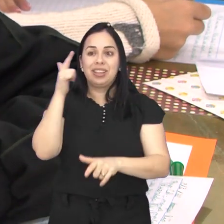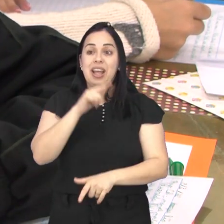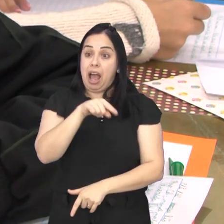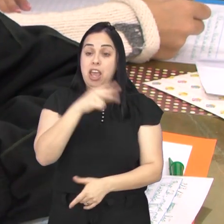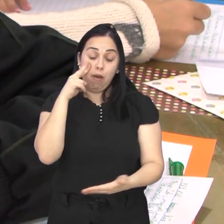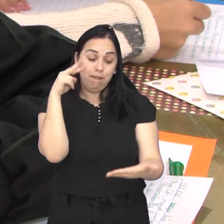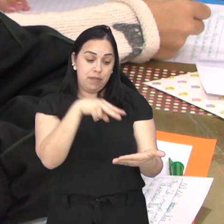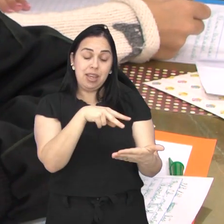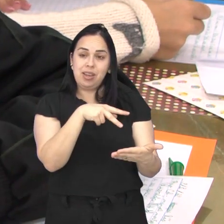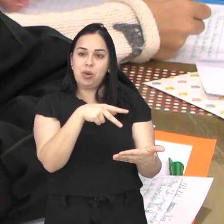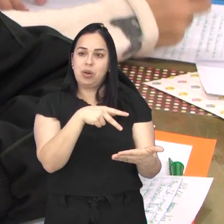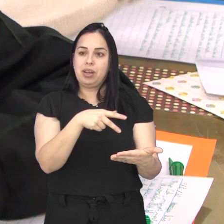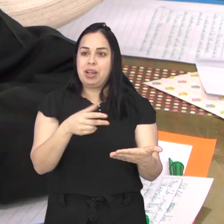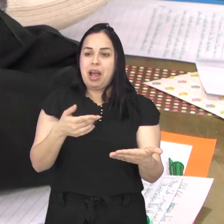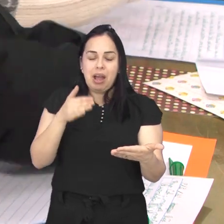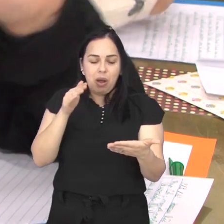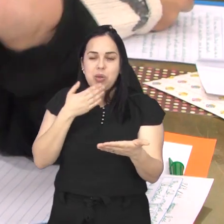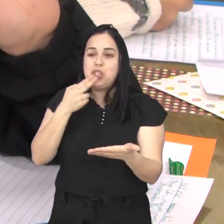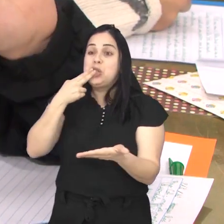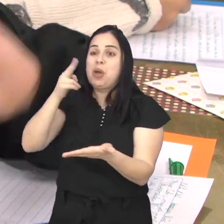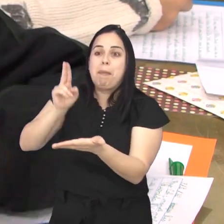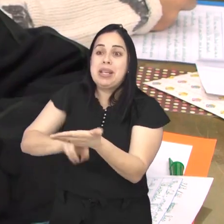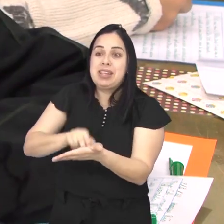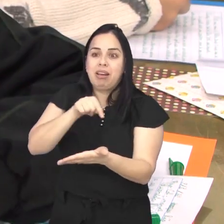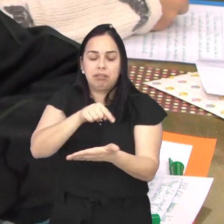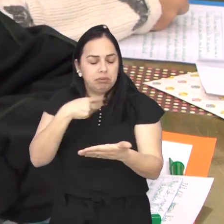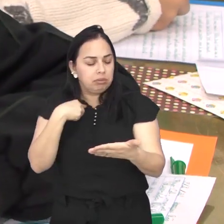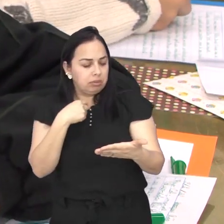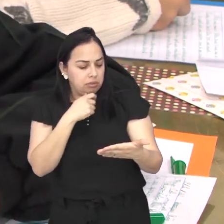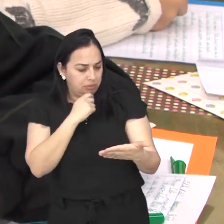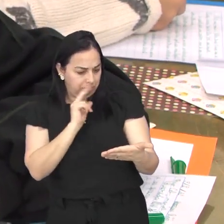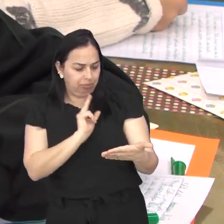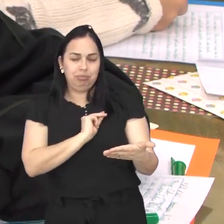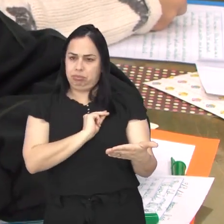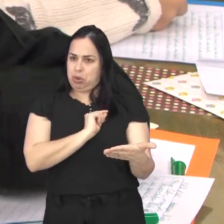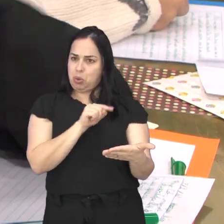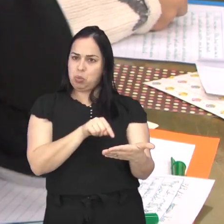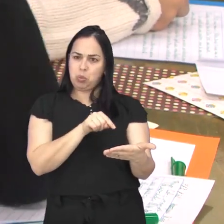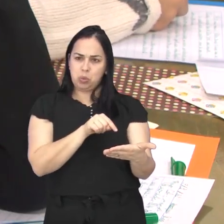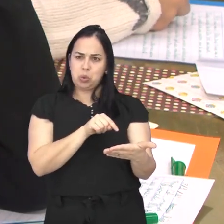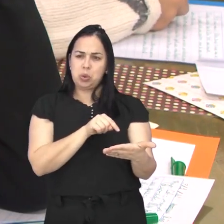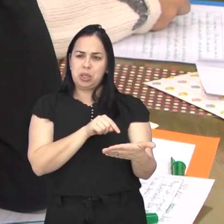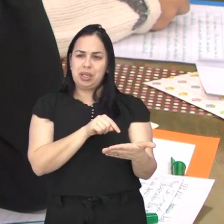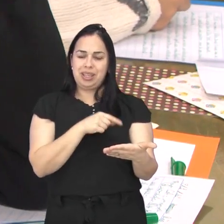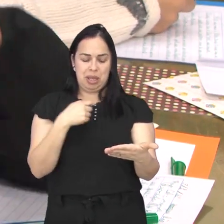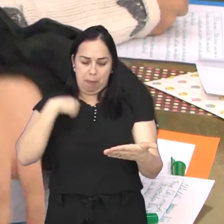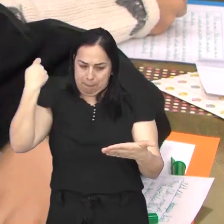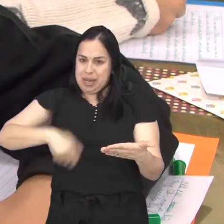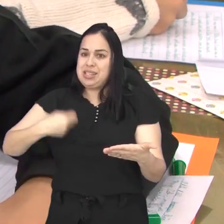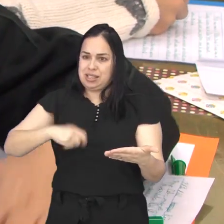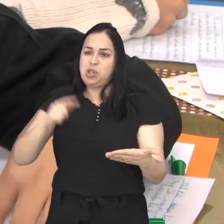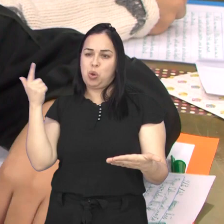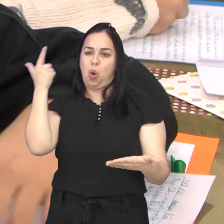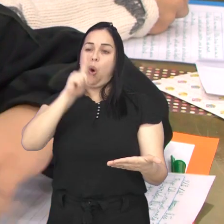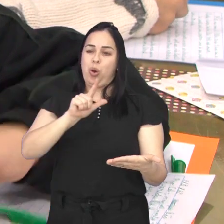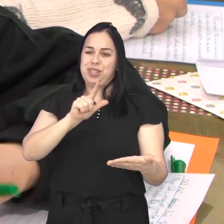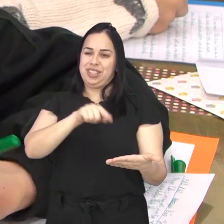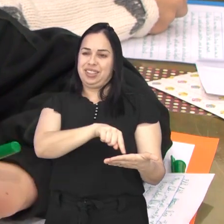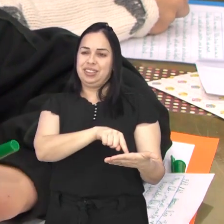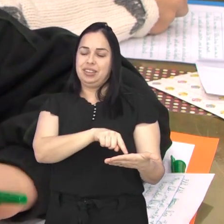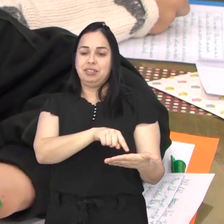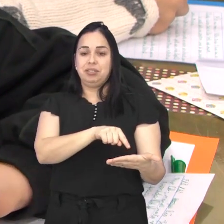tinha uma conquista de selos. Tinha quase todos os selos. E daí eu falei, essa conquista eu